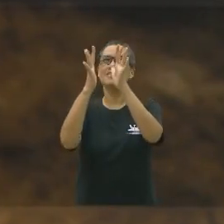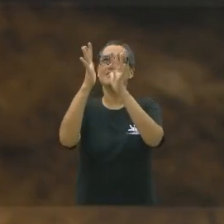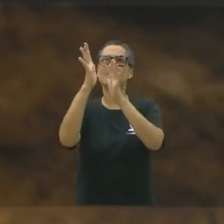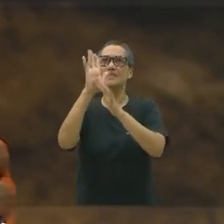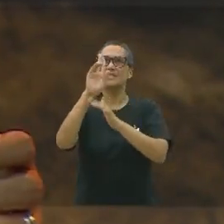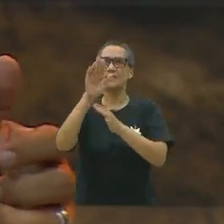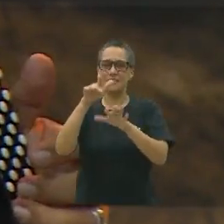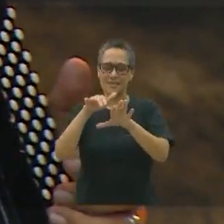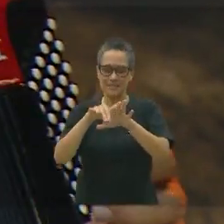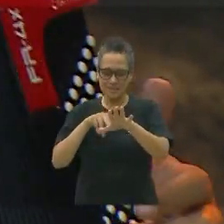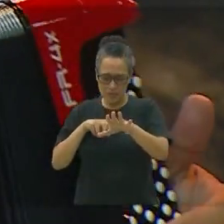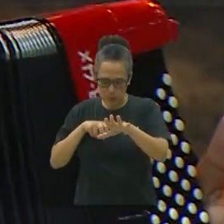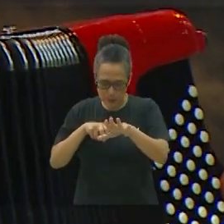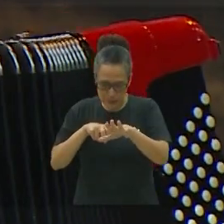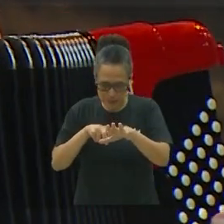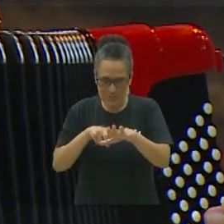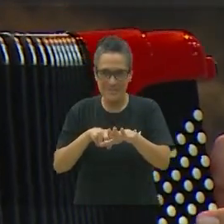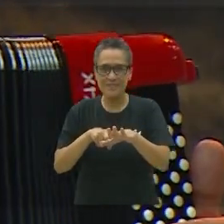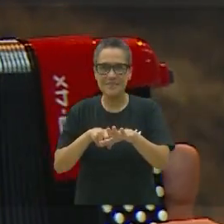pés, sentido,